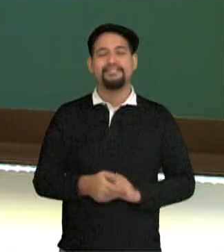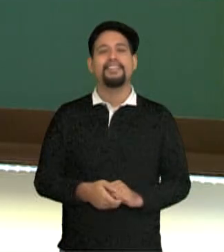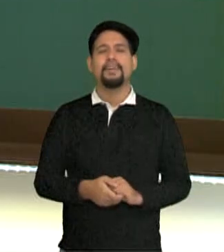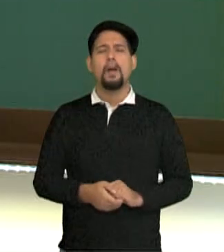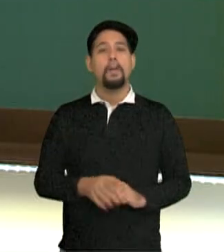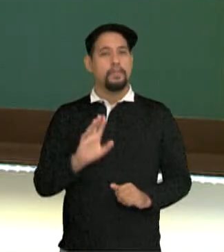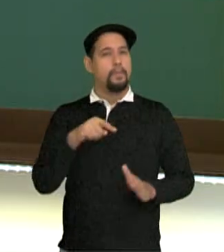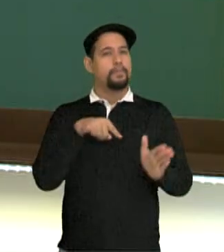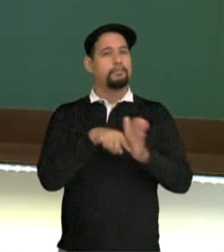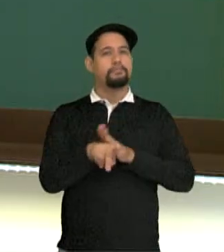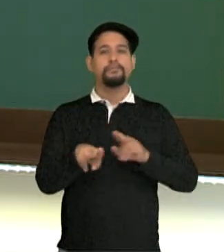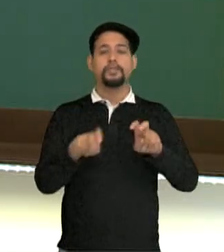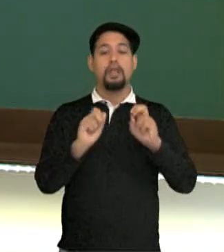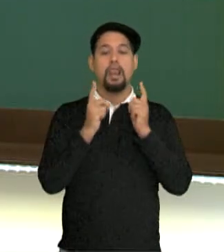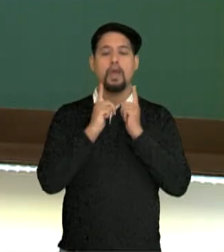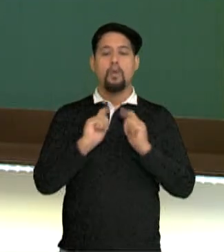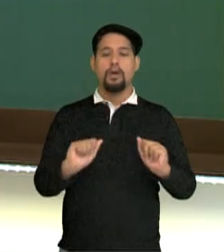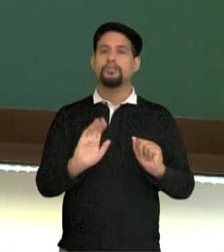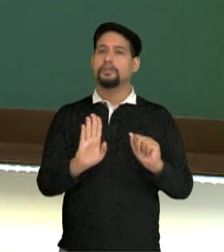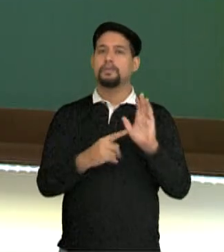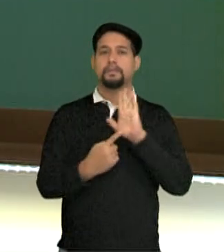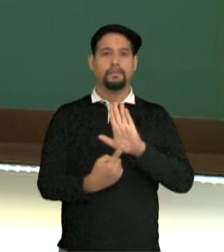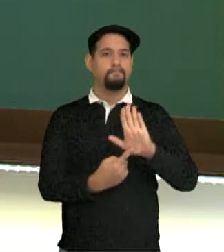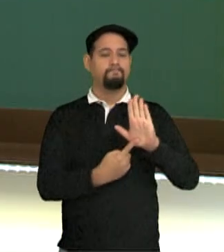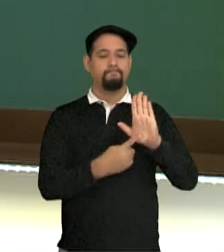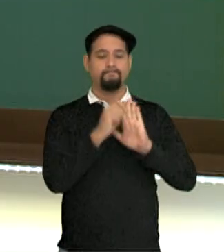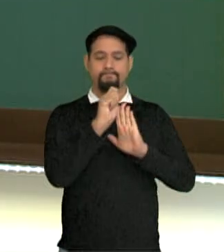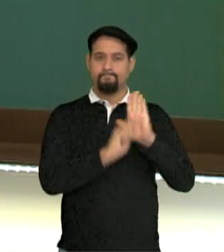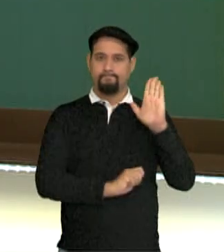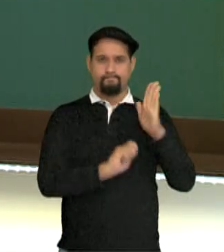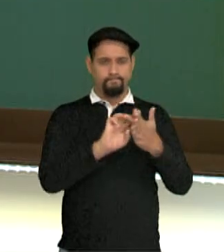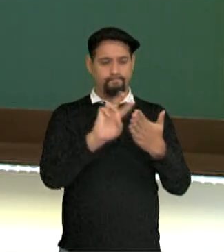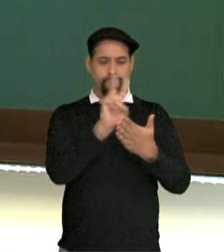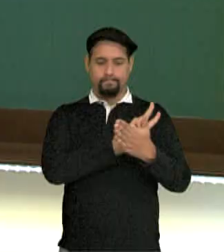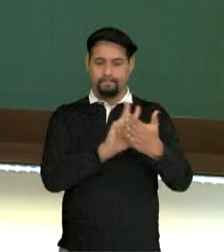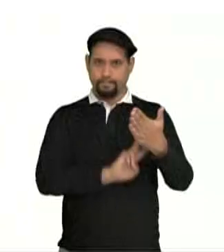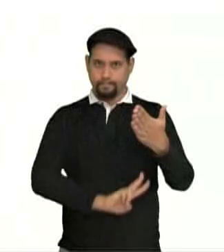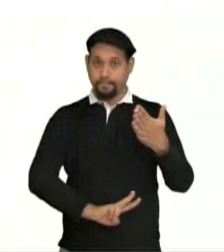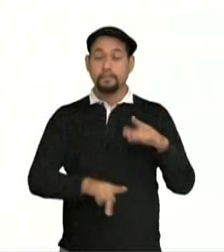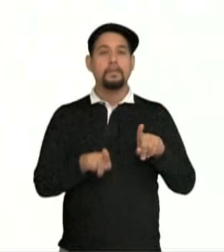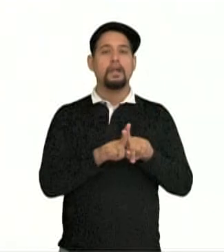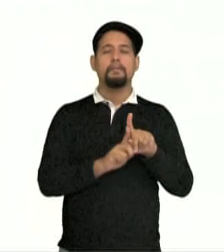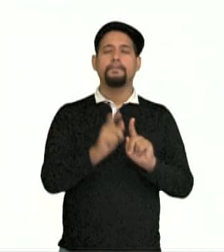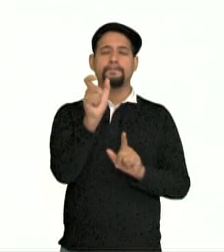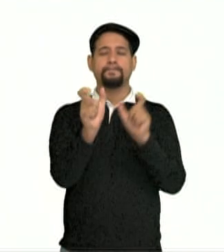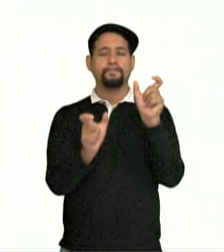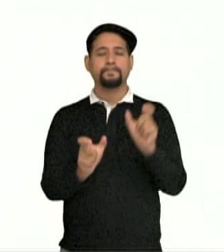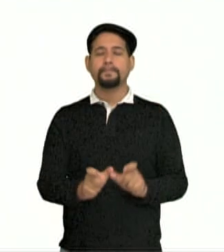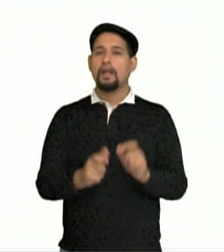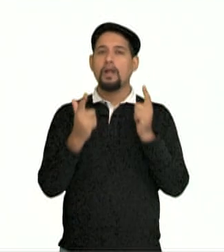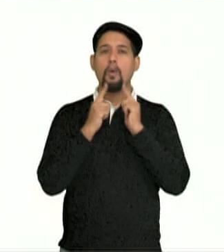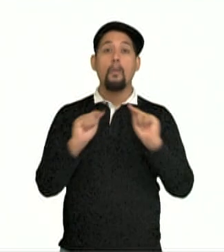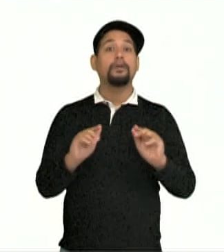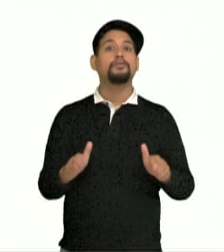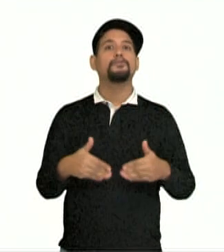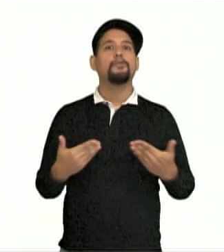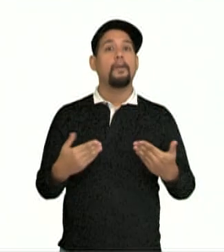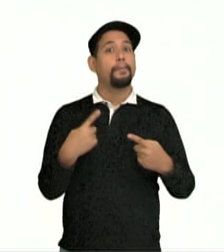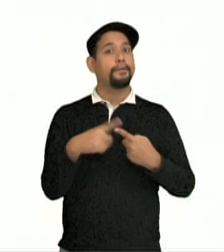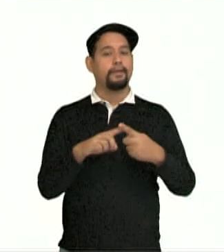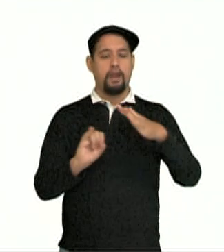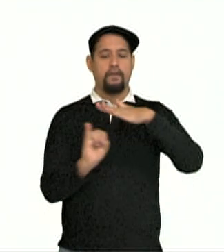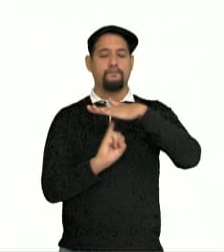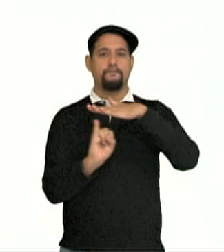eu te perguntei sobre a linguagem apresentada no texto lido. E uma das características da linguagem qual que é? Que ela é